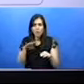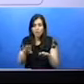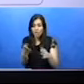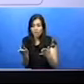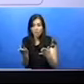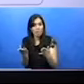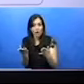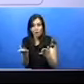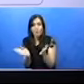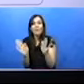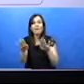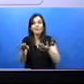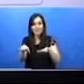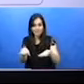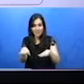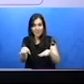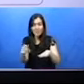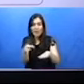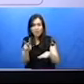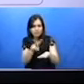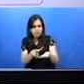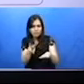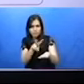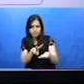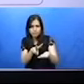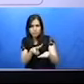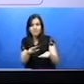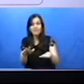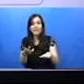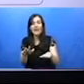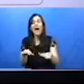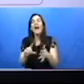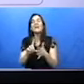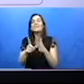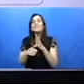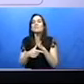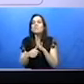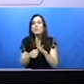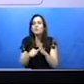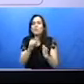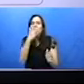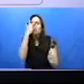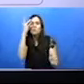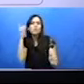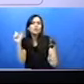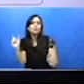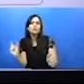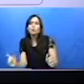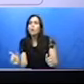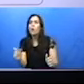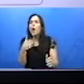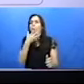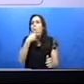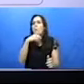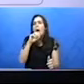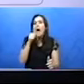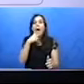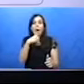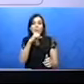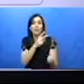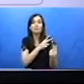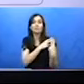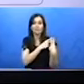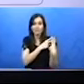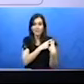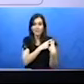não visualizar o que tem nelas. E depois, junto com alguém, com o papai, a mamãe ou algum